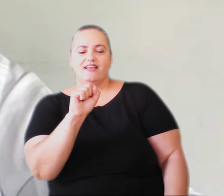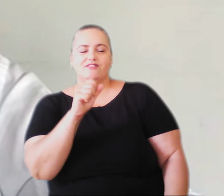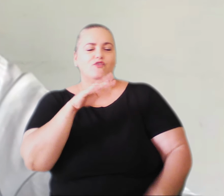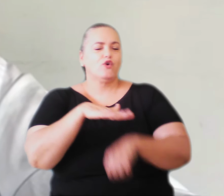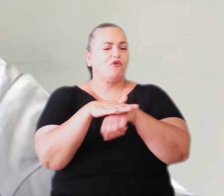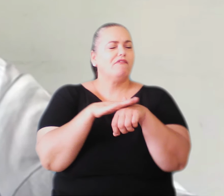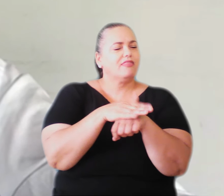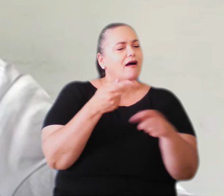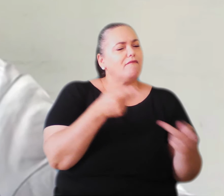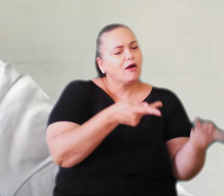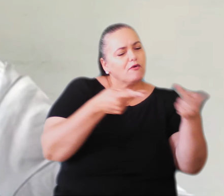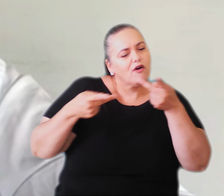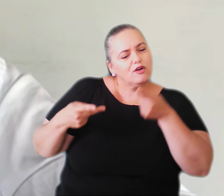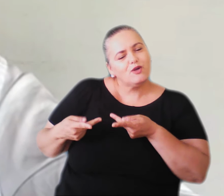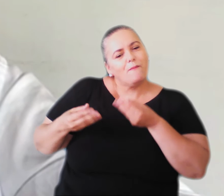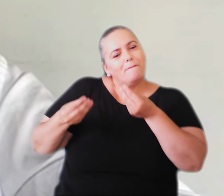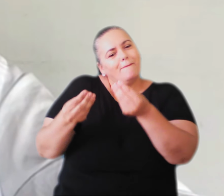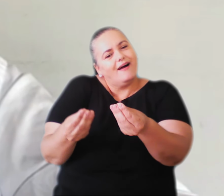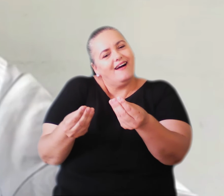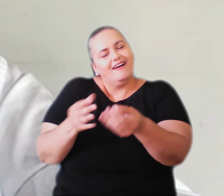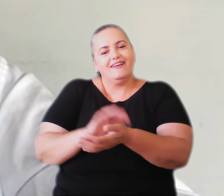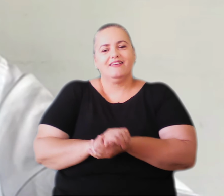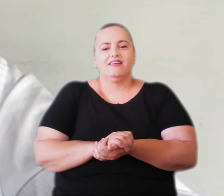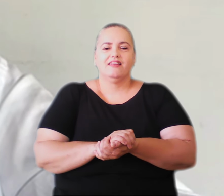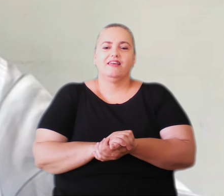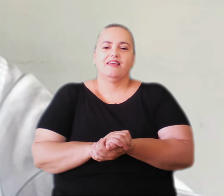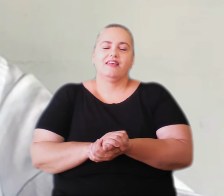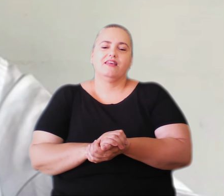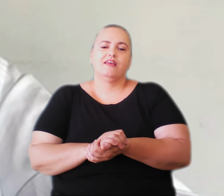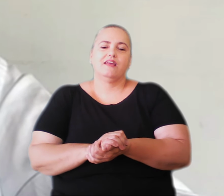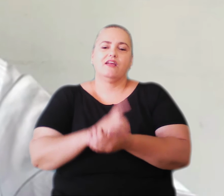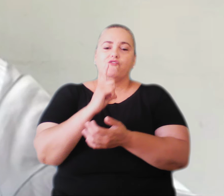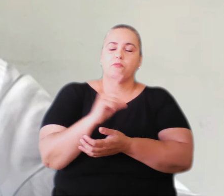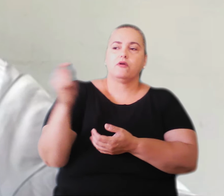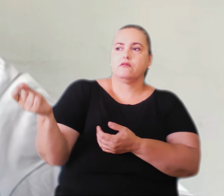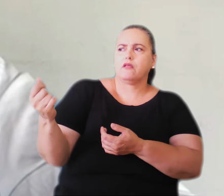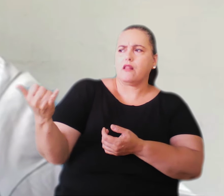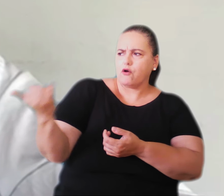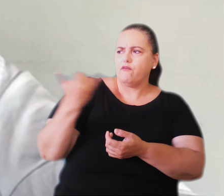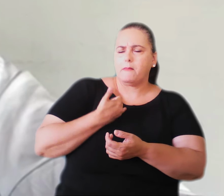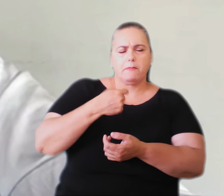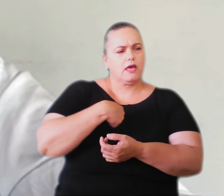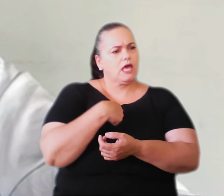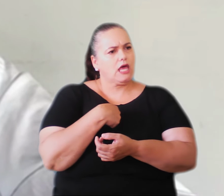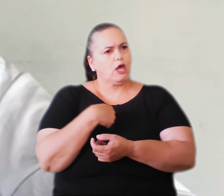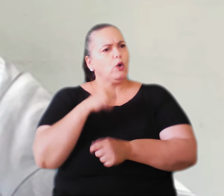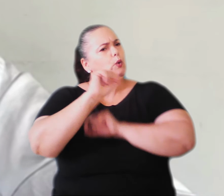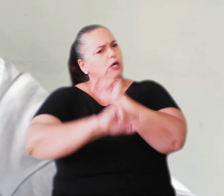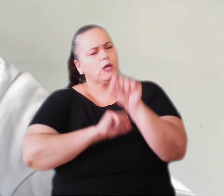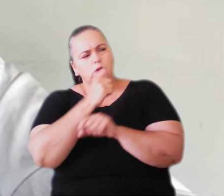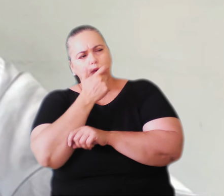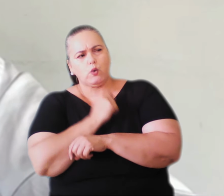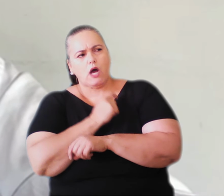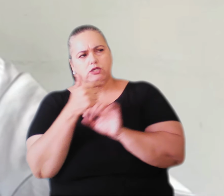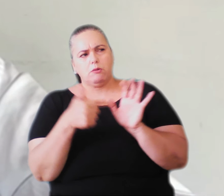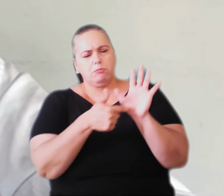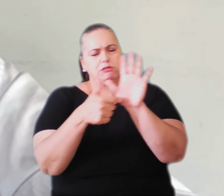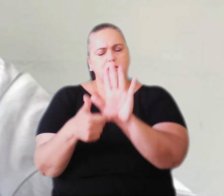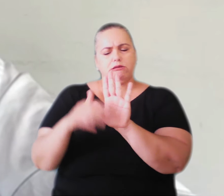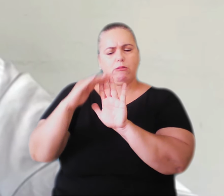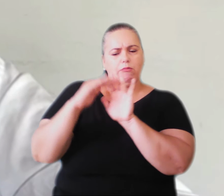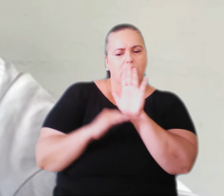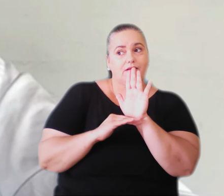para convidá-lo para apresentar. E aí, assim que a moça saiu, o Antônio Augusto falou comigo: o que que tu achas de eu apresentar o programa? Eu